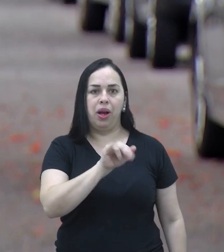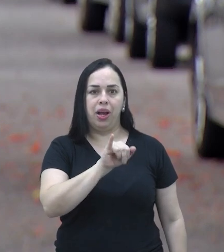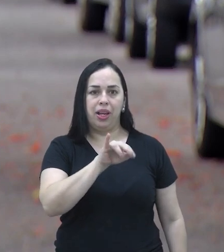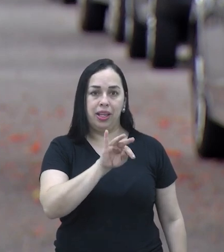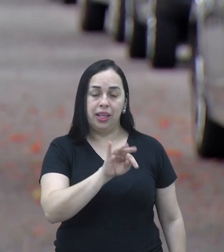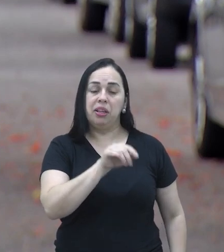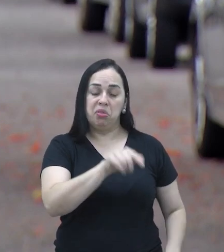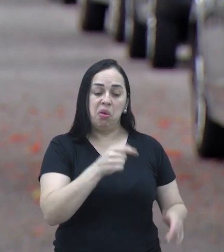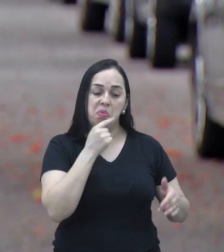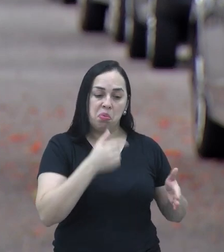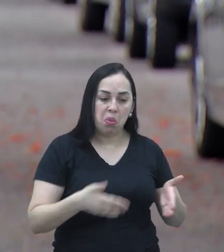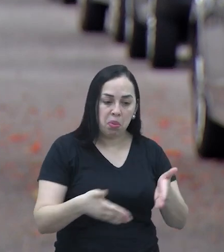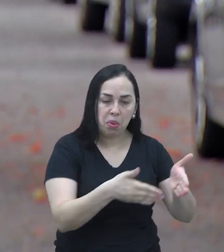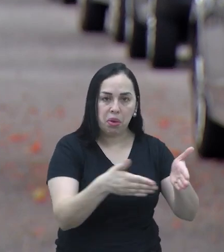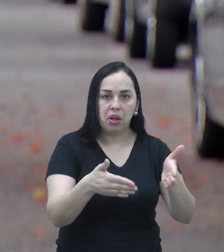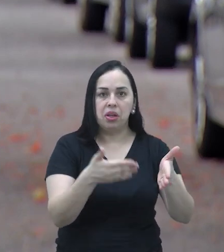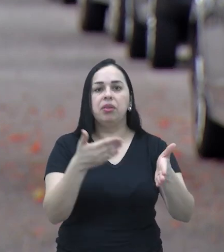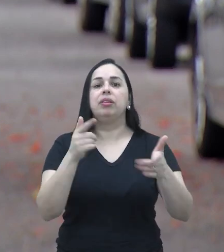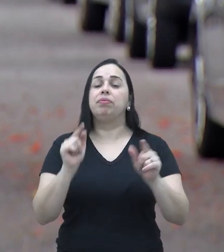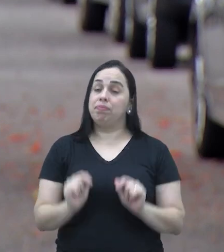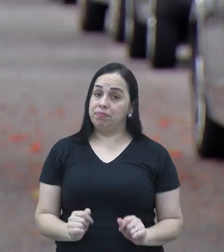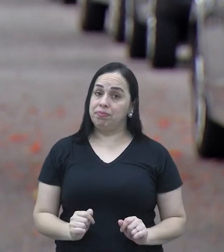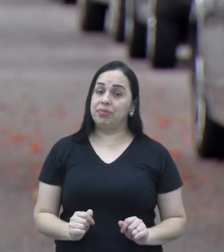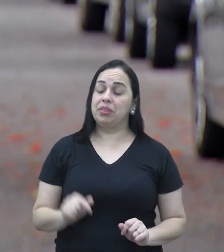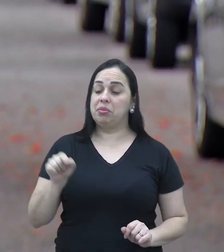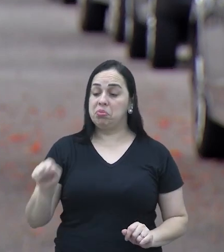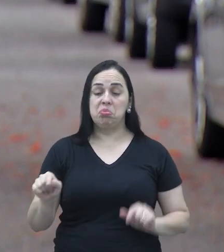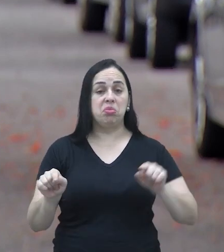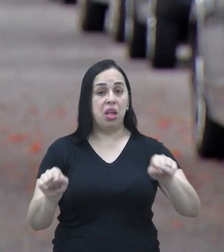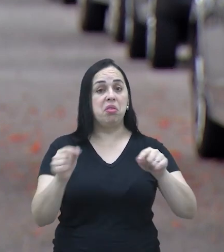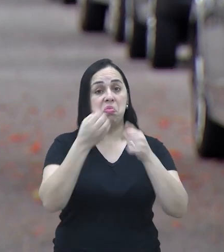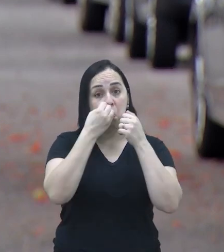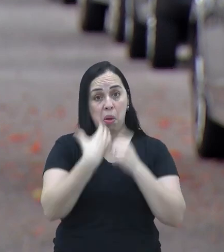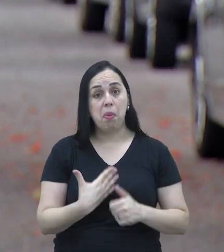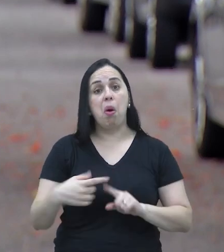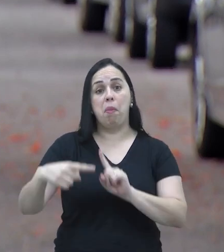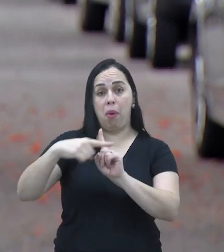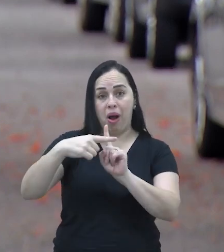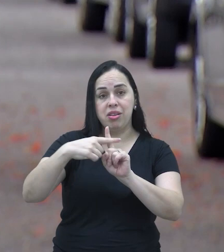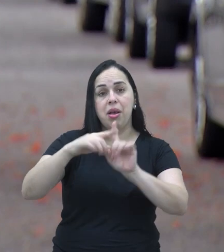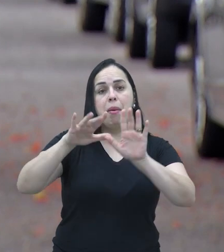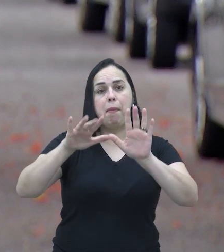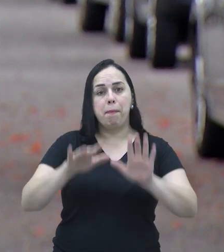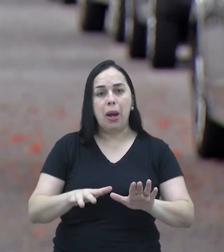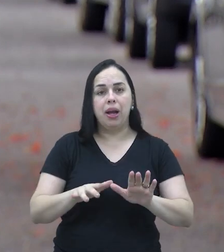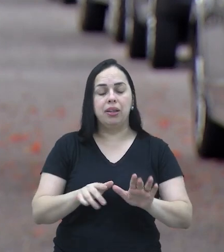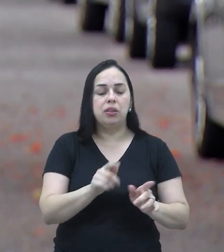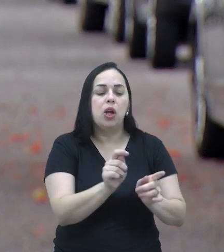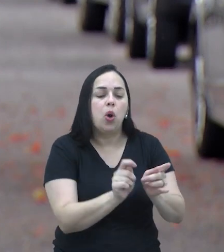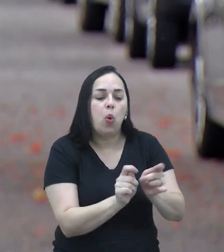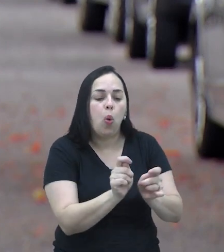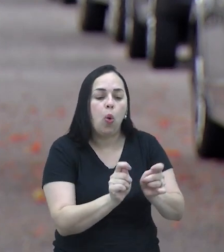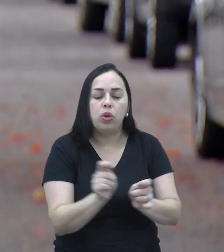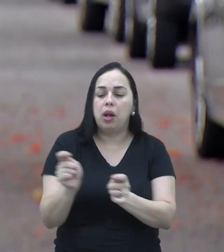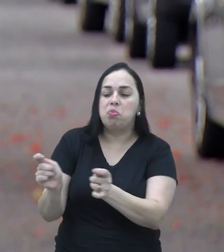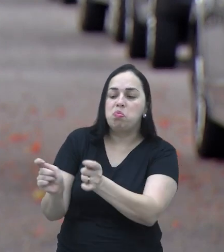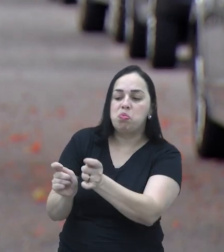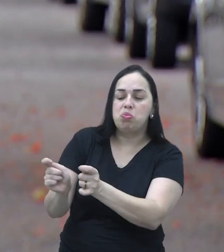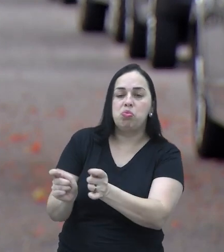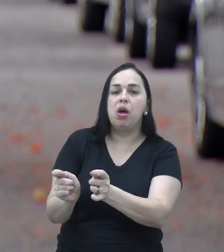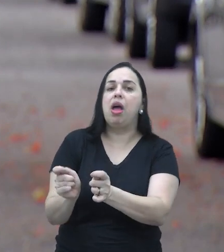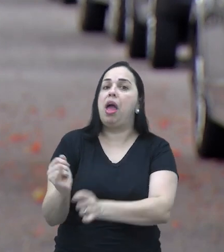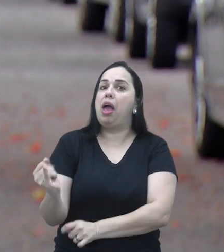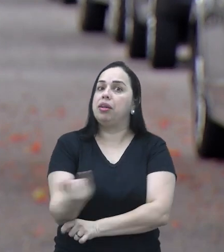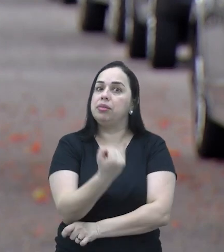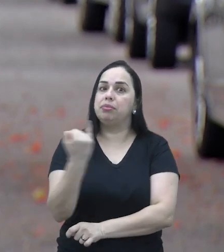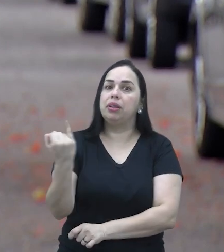61,5% e, por último, a de Santa Branca, 40%. Apesar dos números positivos, a gestão de recursos hídricos